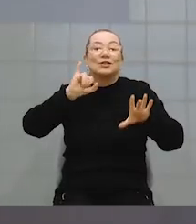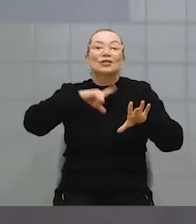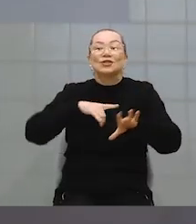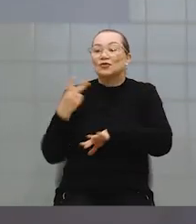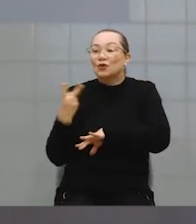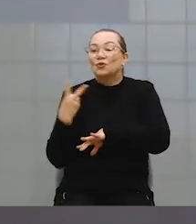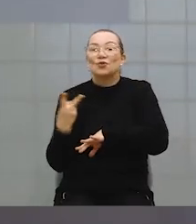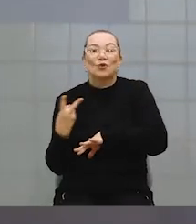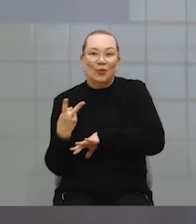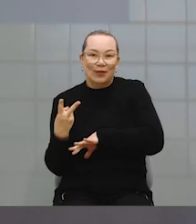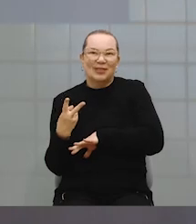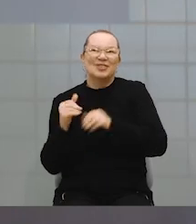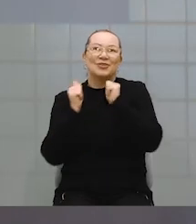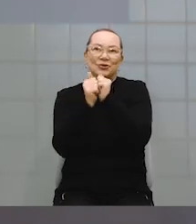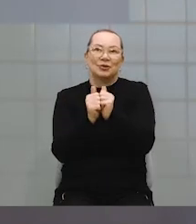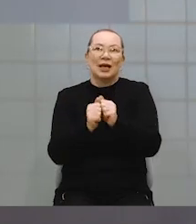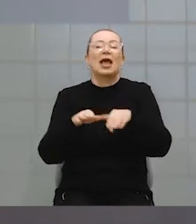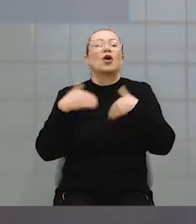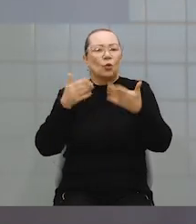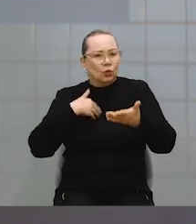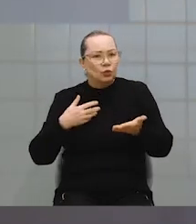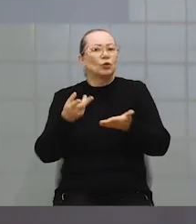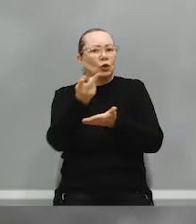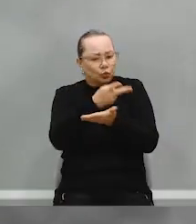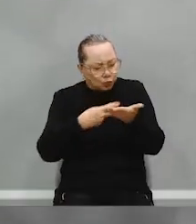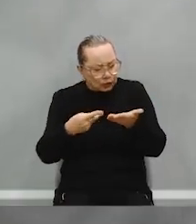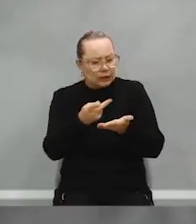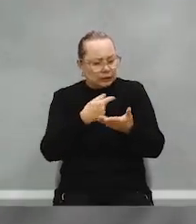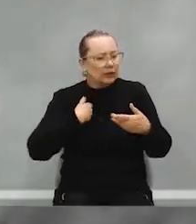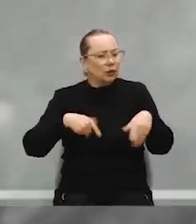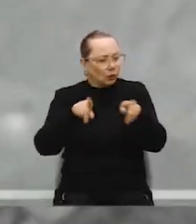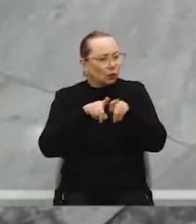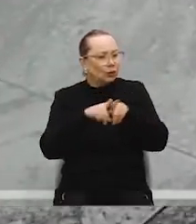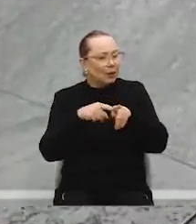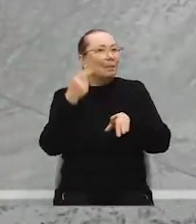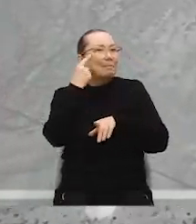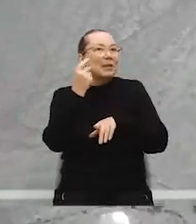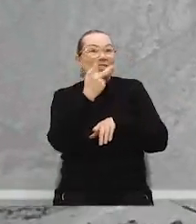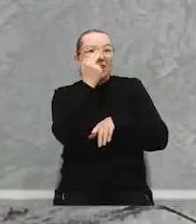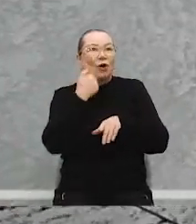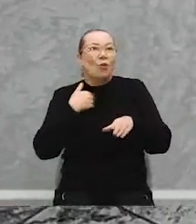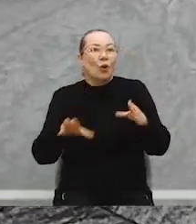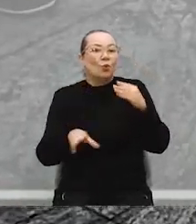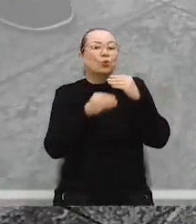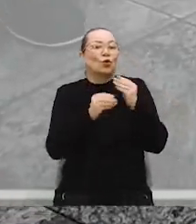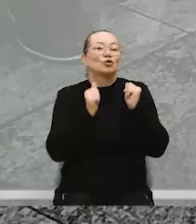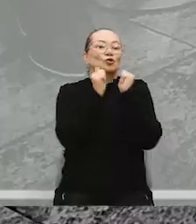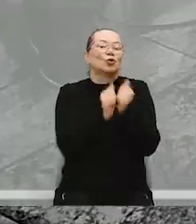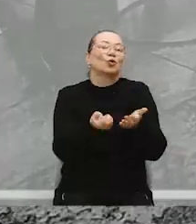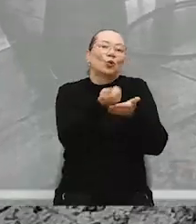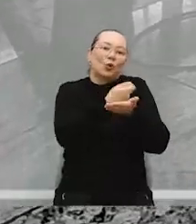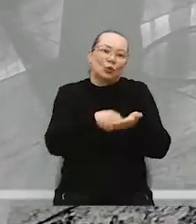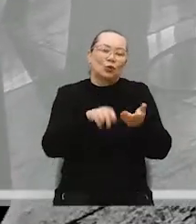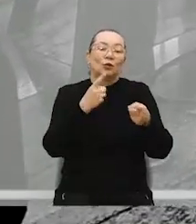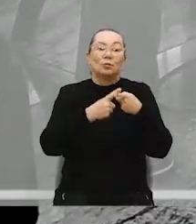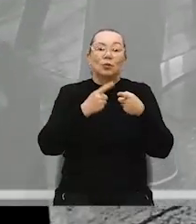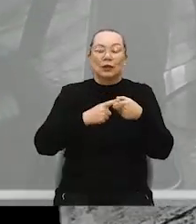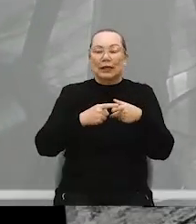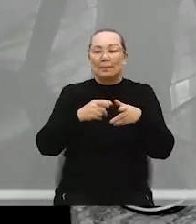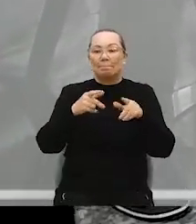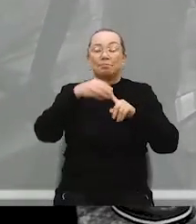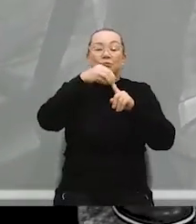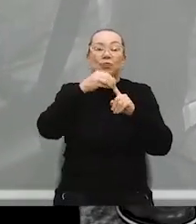o escritor e o ilustrador. Eu, quando ilustro um livro, eu me considero um coautor, né? Porque, na verdade, um livro